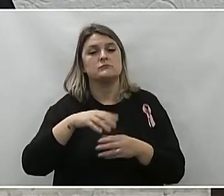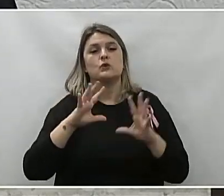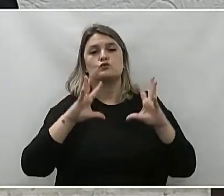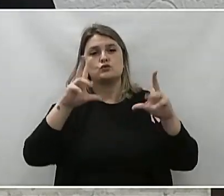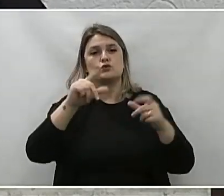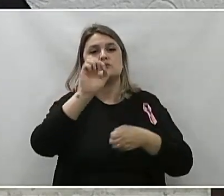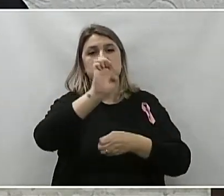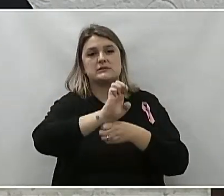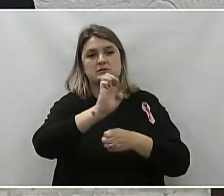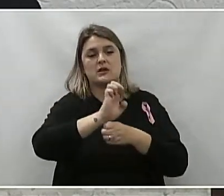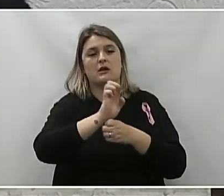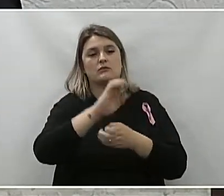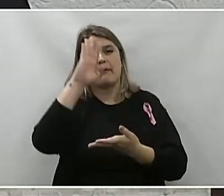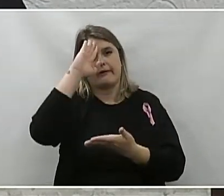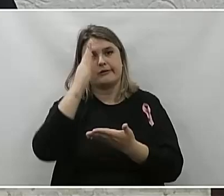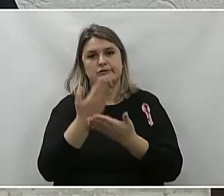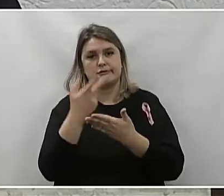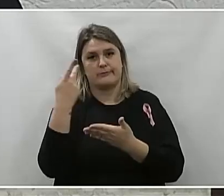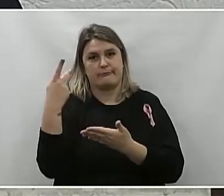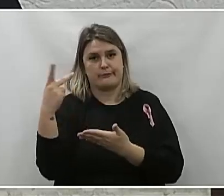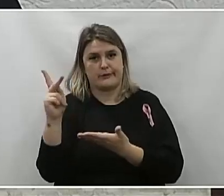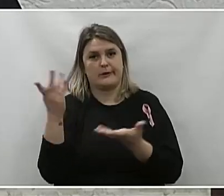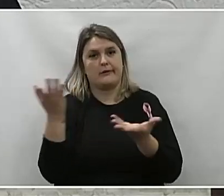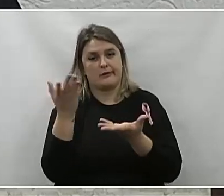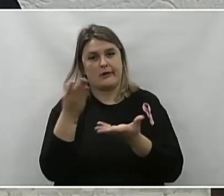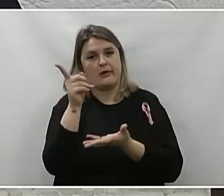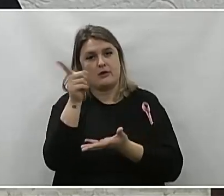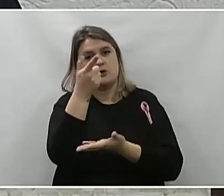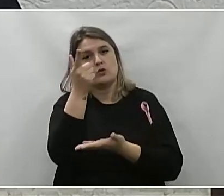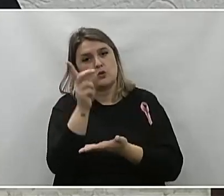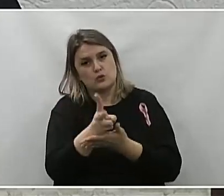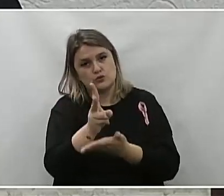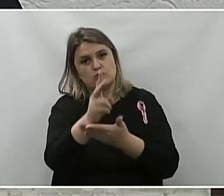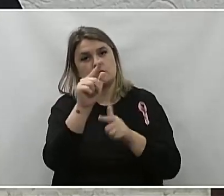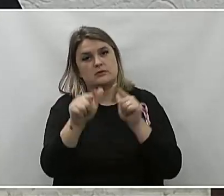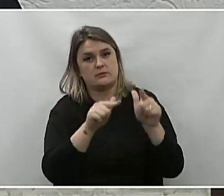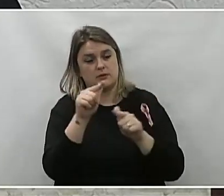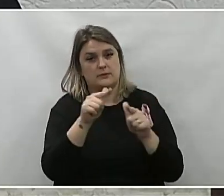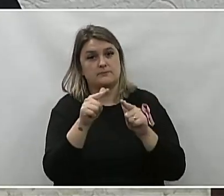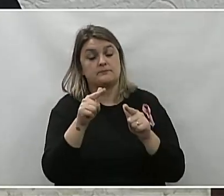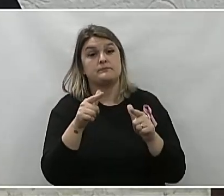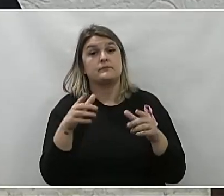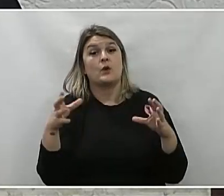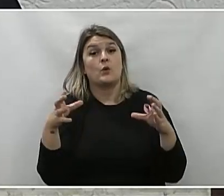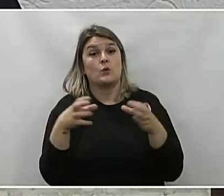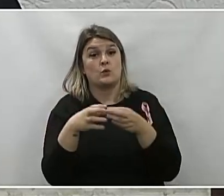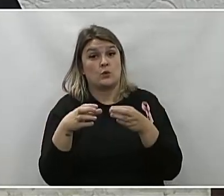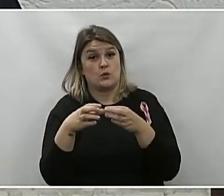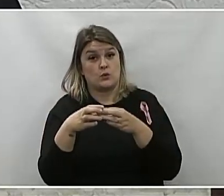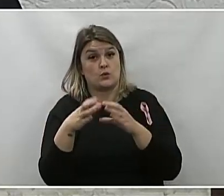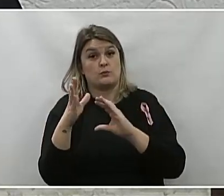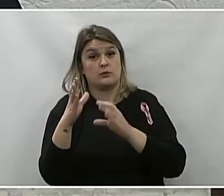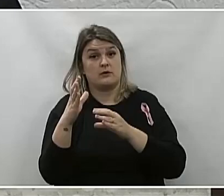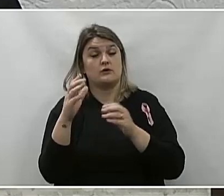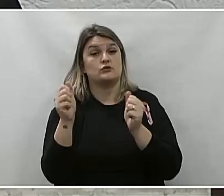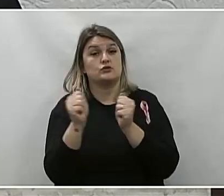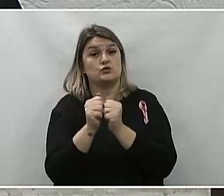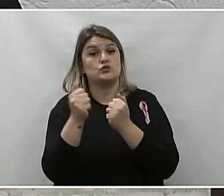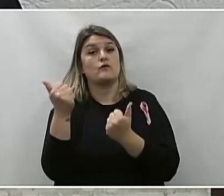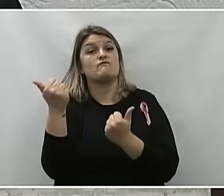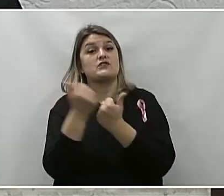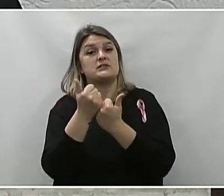no estado durante os quatro anos de gestão a Coligação vencedora com Darci Piana